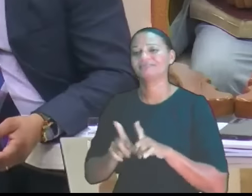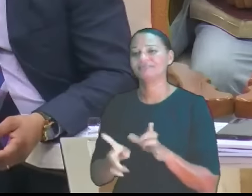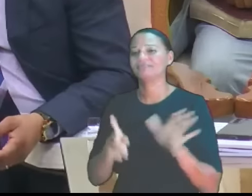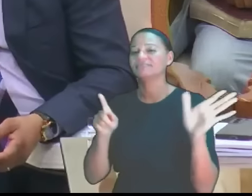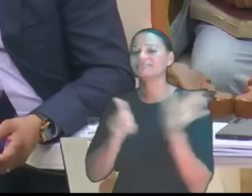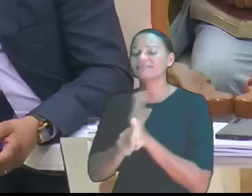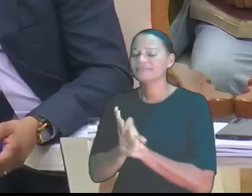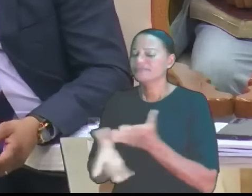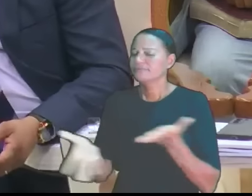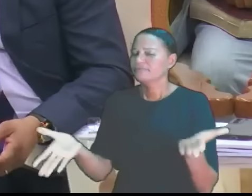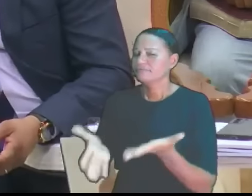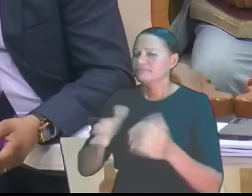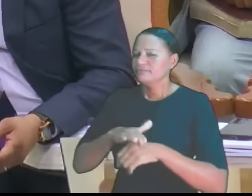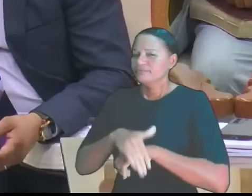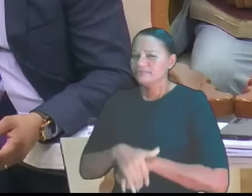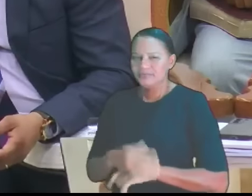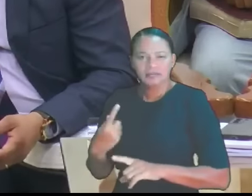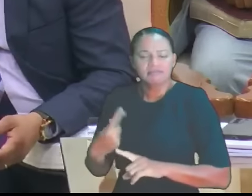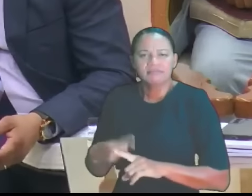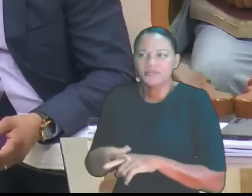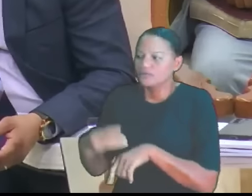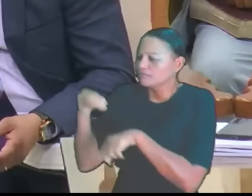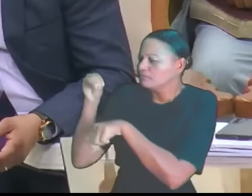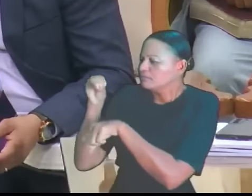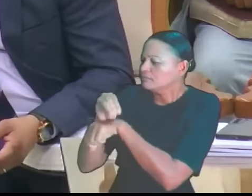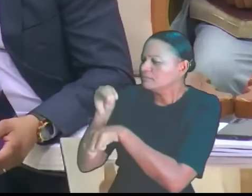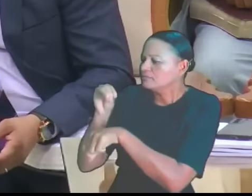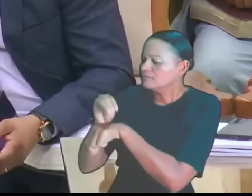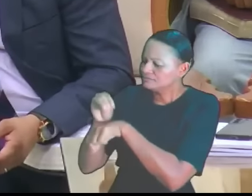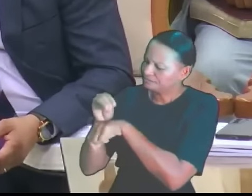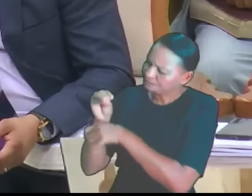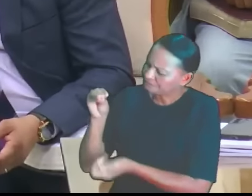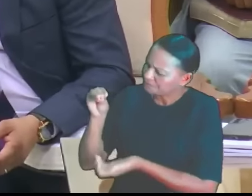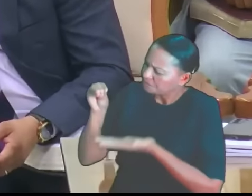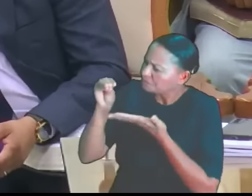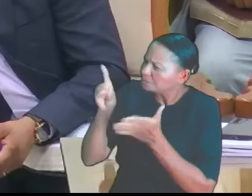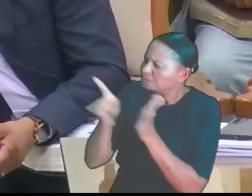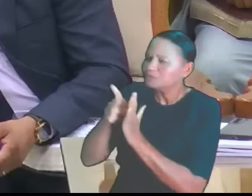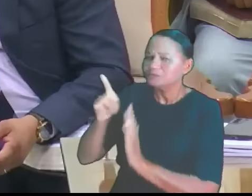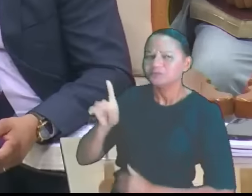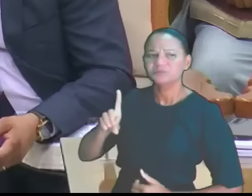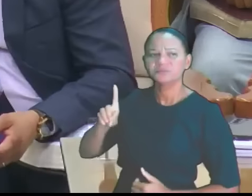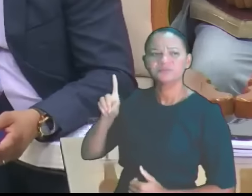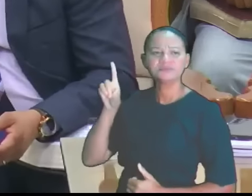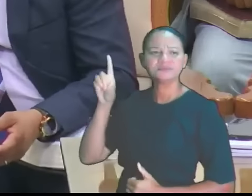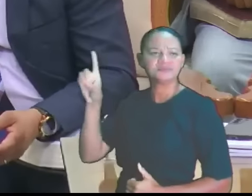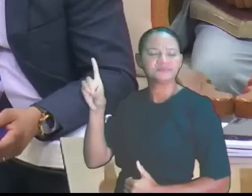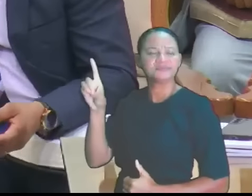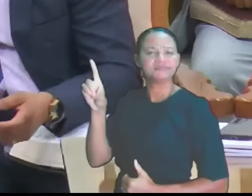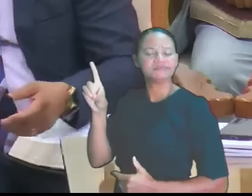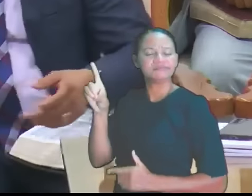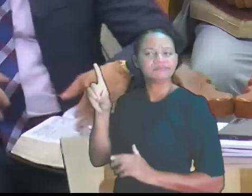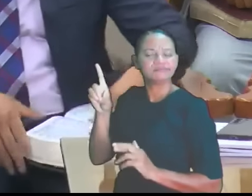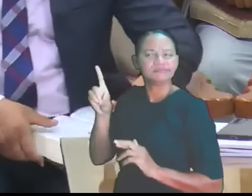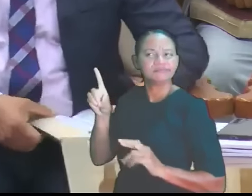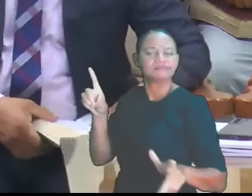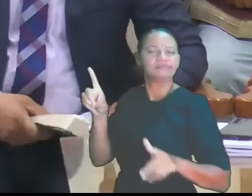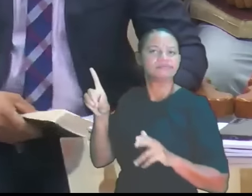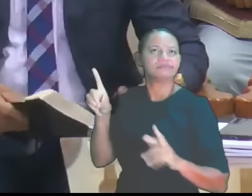é: por que essa providência da parte de Deus não é mais